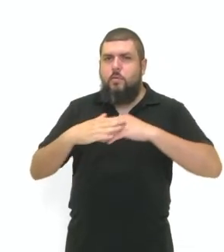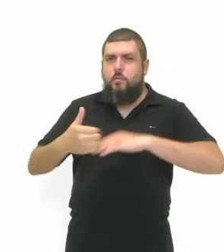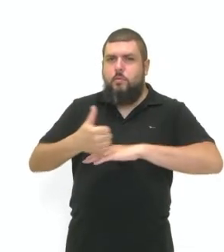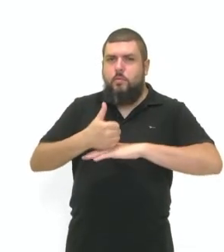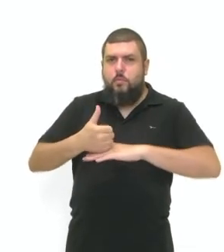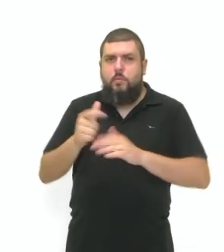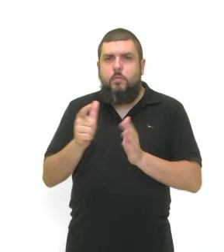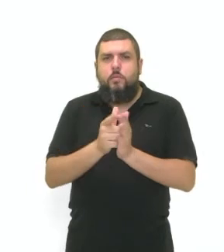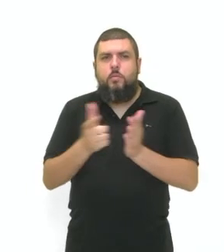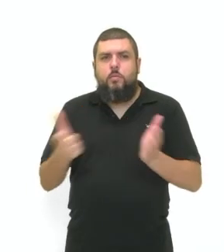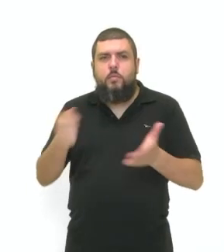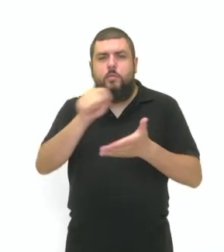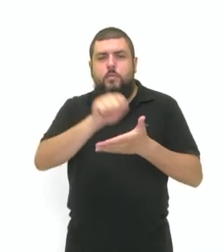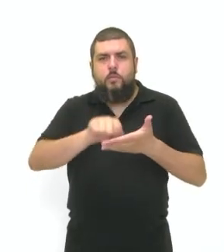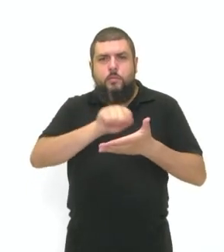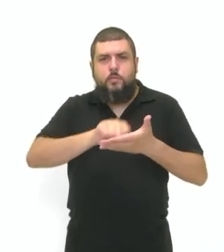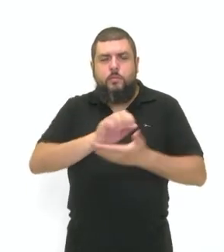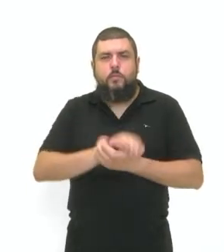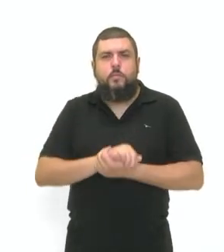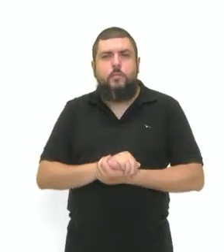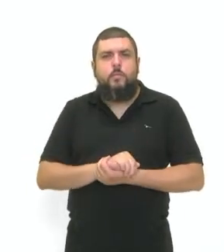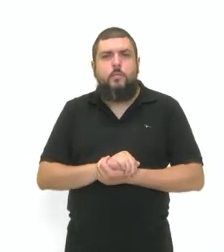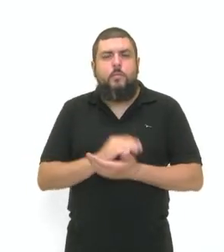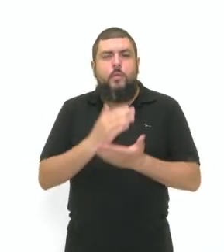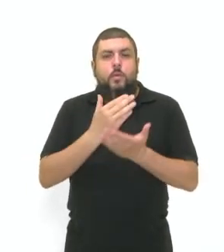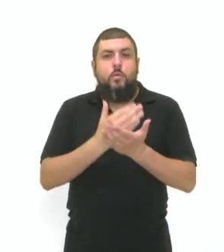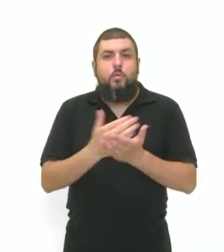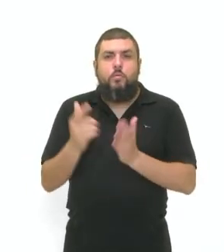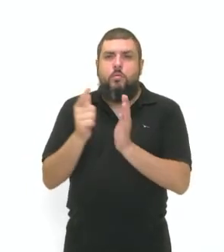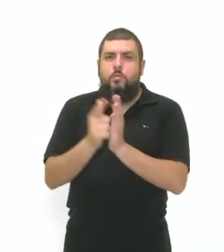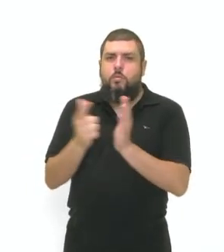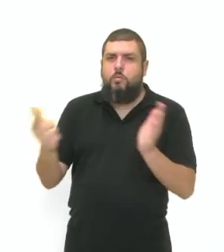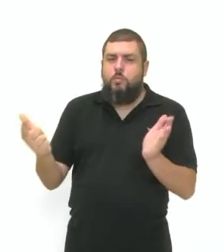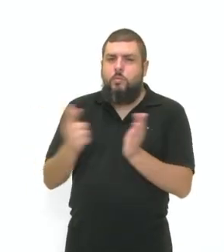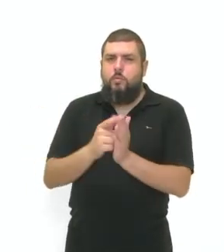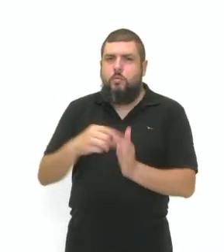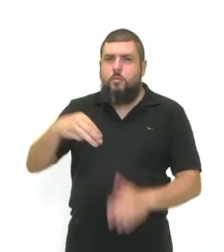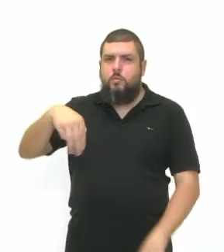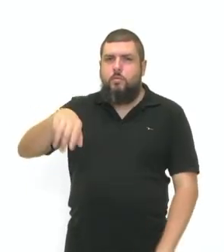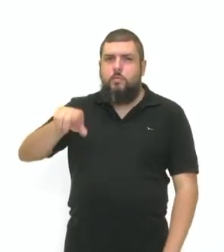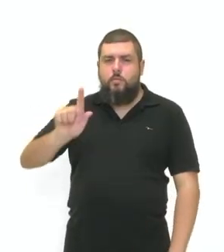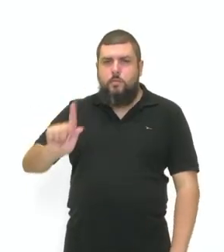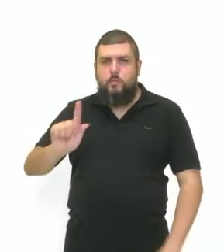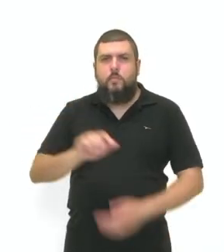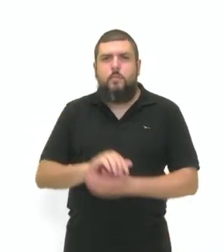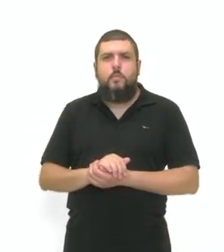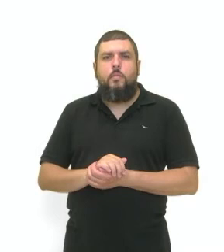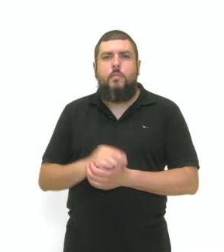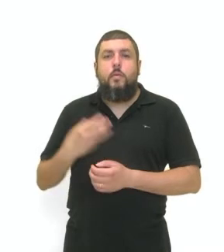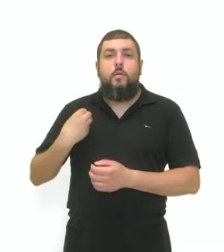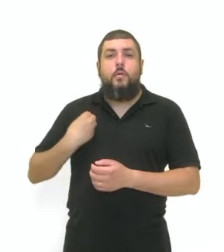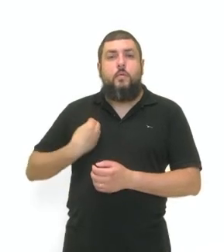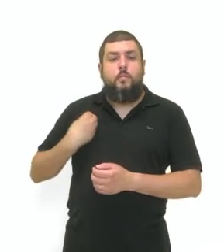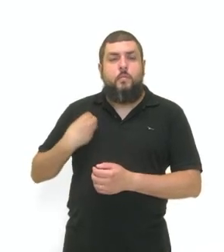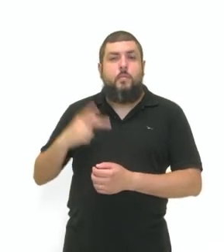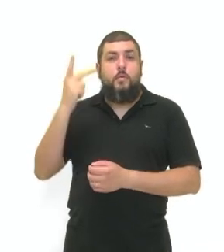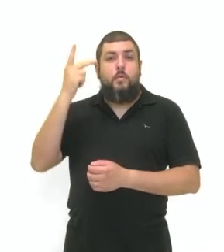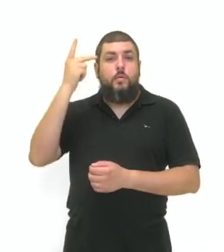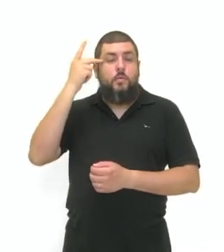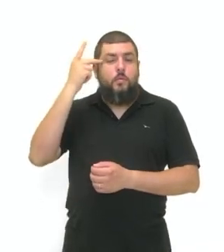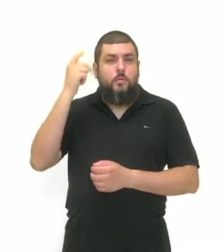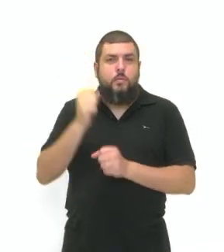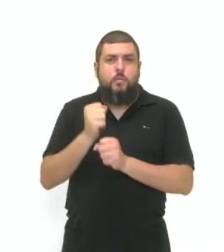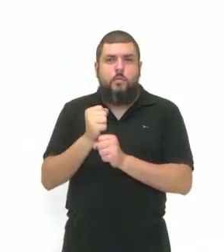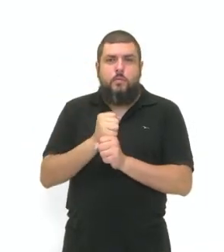Começou no jornalismo no Suplemento Literário de Minas Gerais. Mora em São Paulo desde 1970, onde